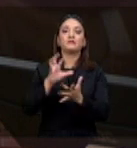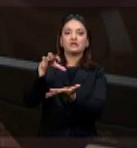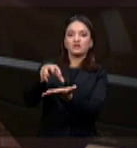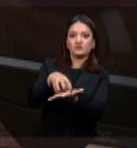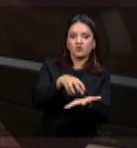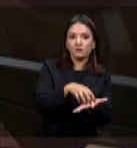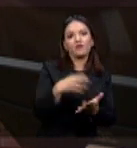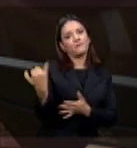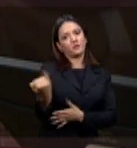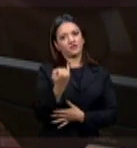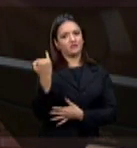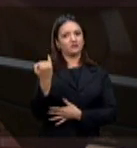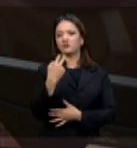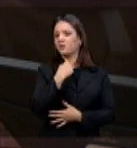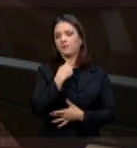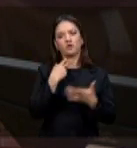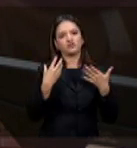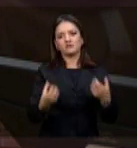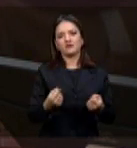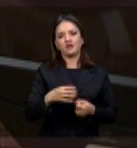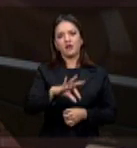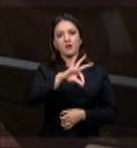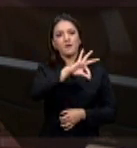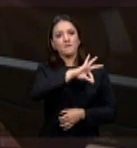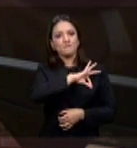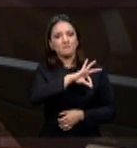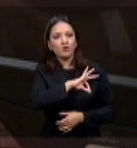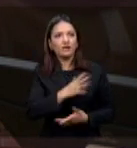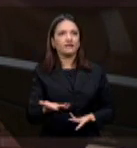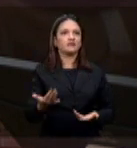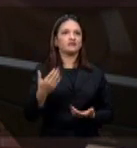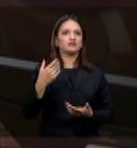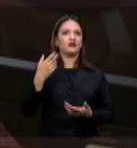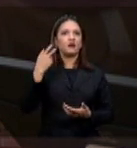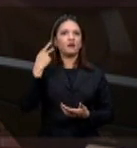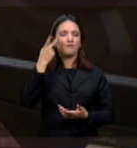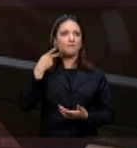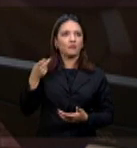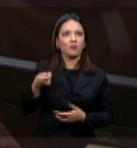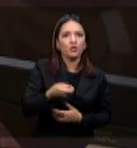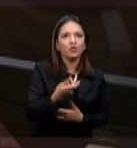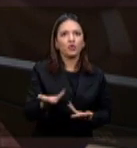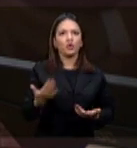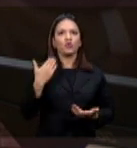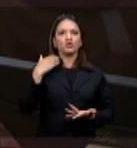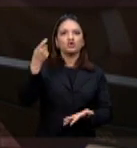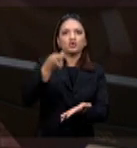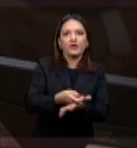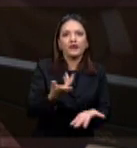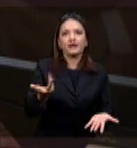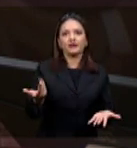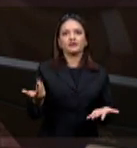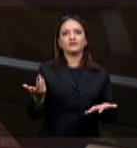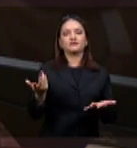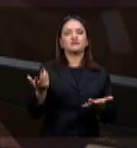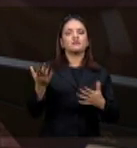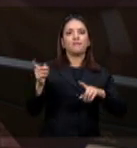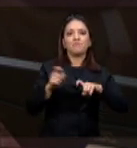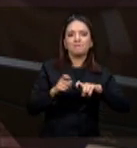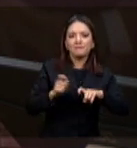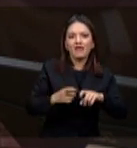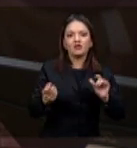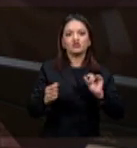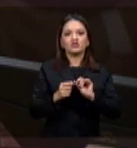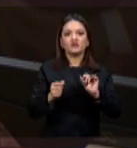gente não pode mais conviver com policiais, promotores, juízes, médicos que tratem essas